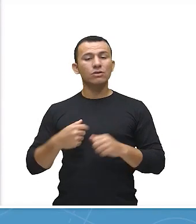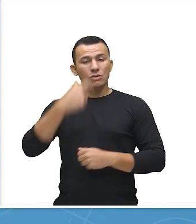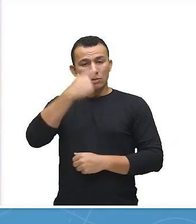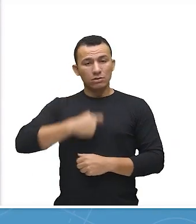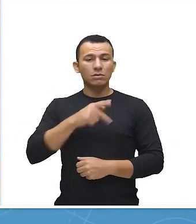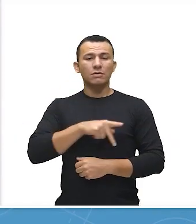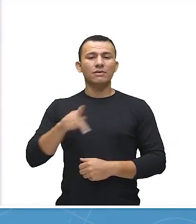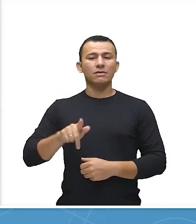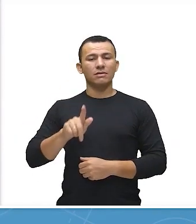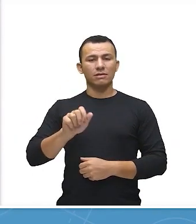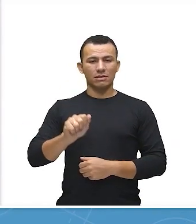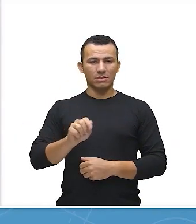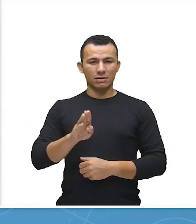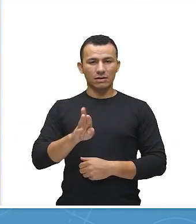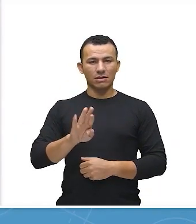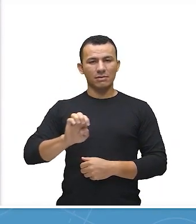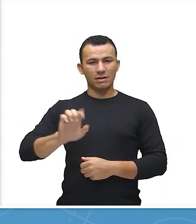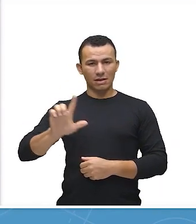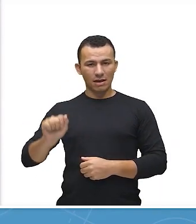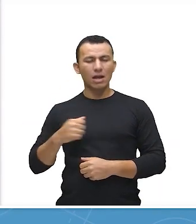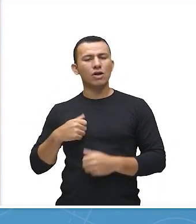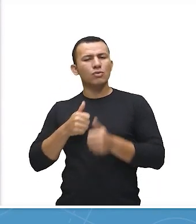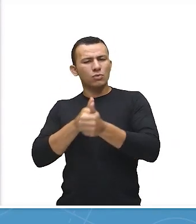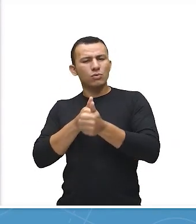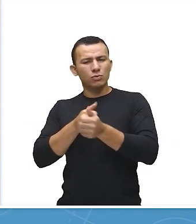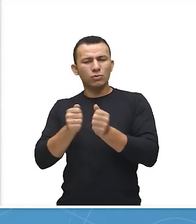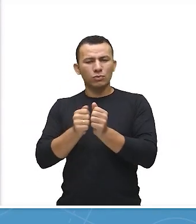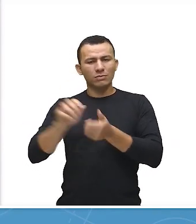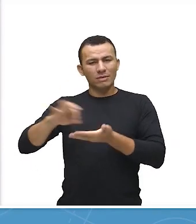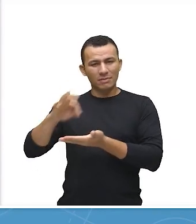a professora de artes. Let's go!